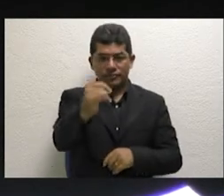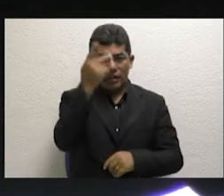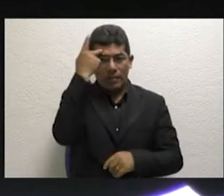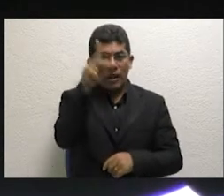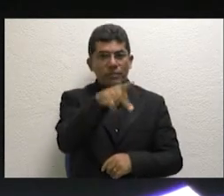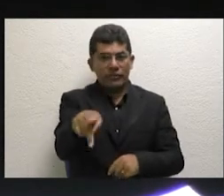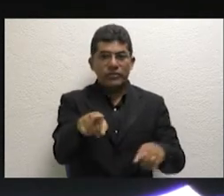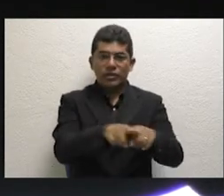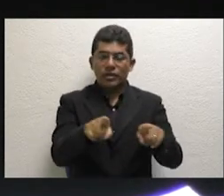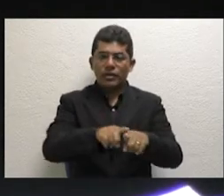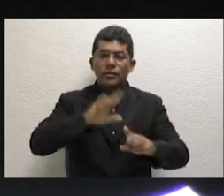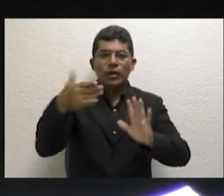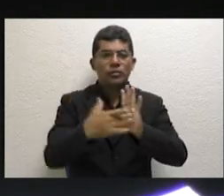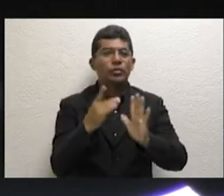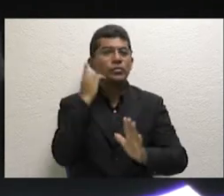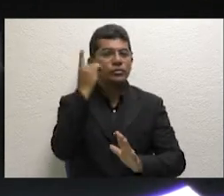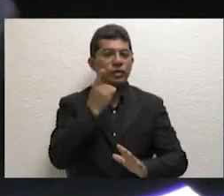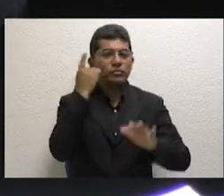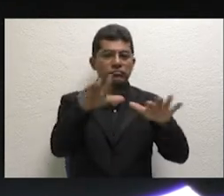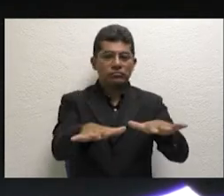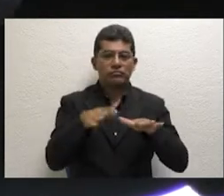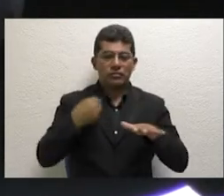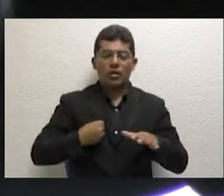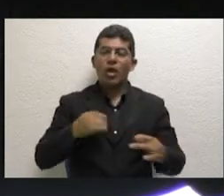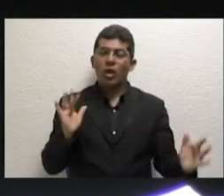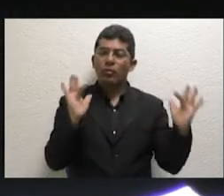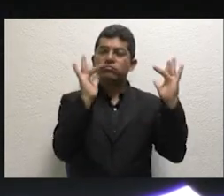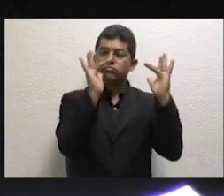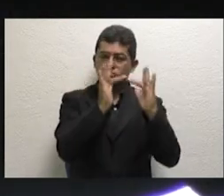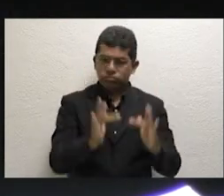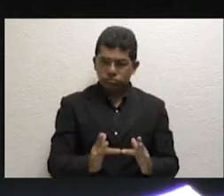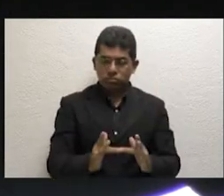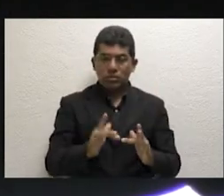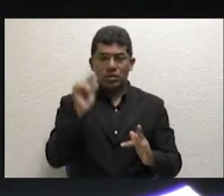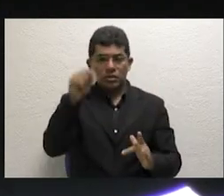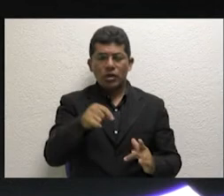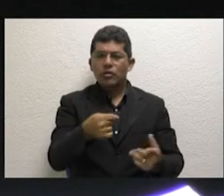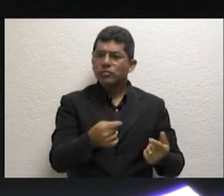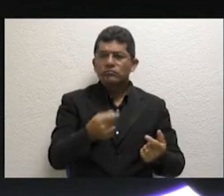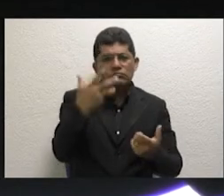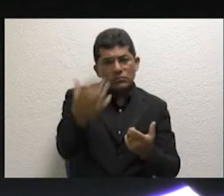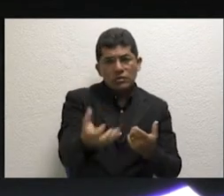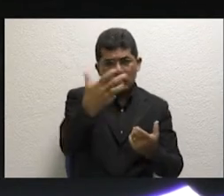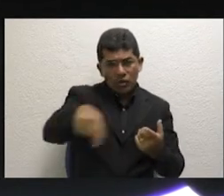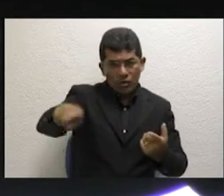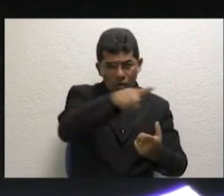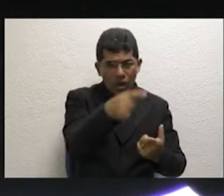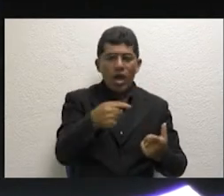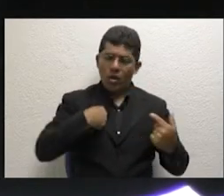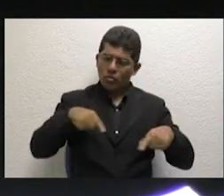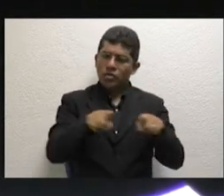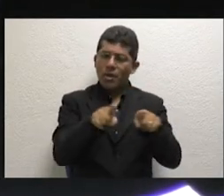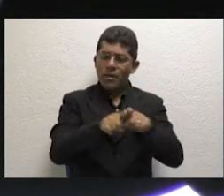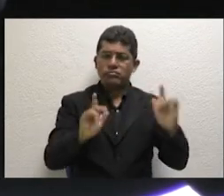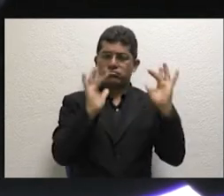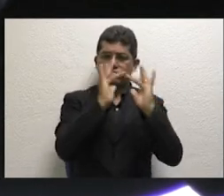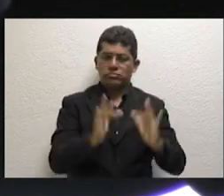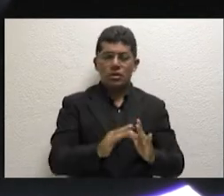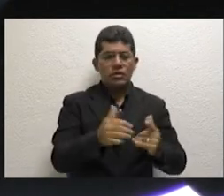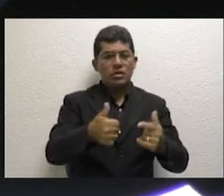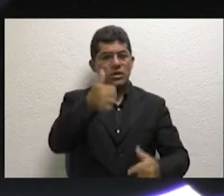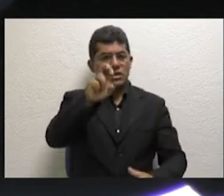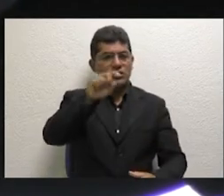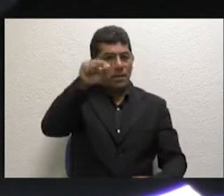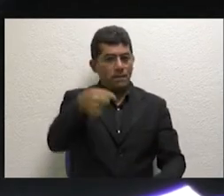professores para os deputados eu sou favorável ao pleno reajuste de 15% eu